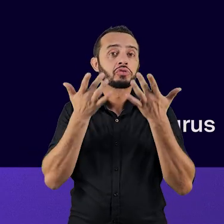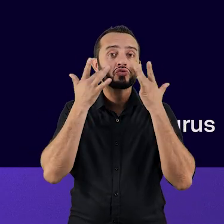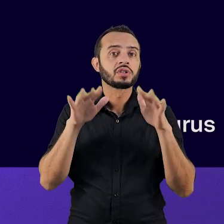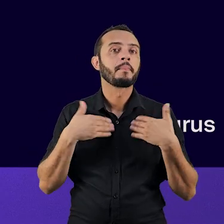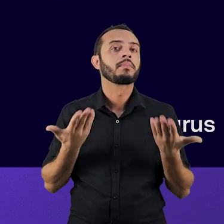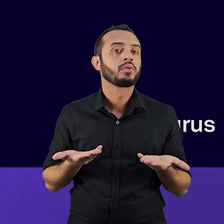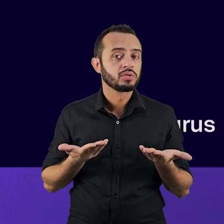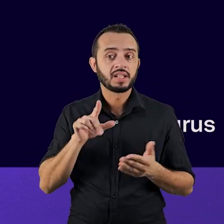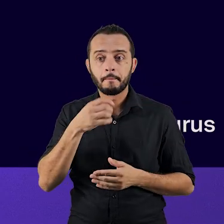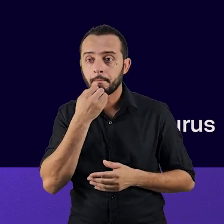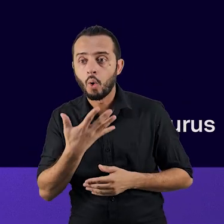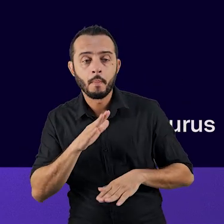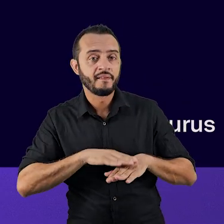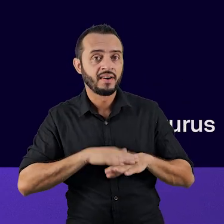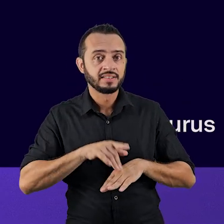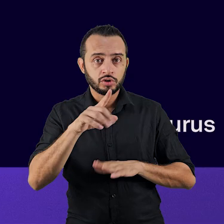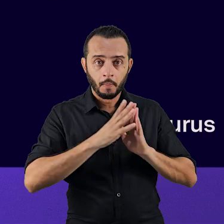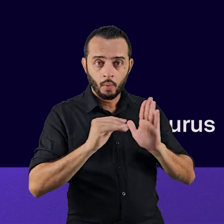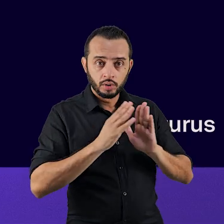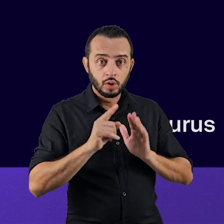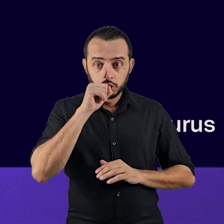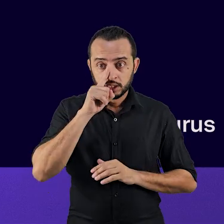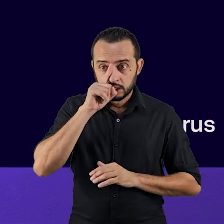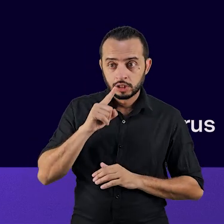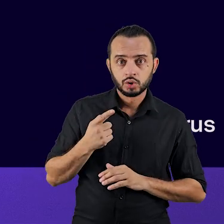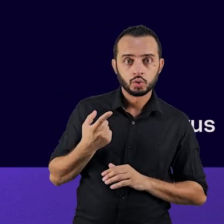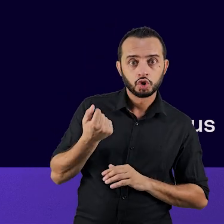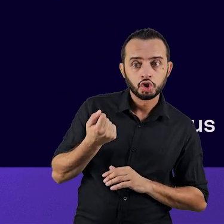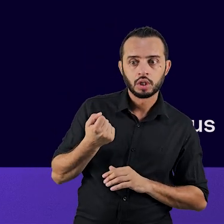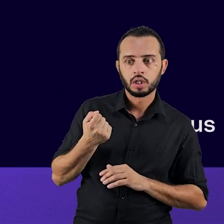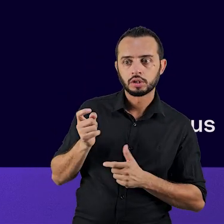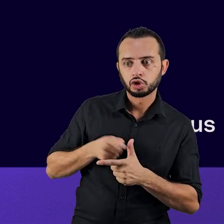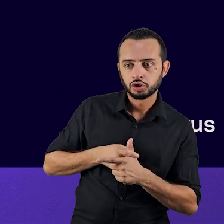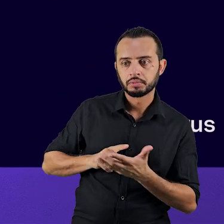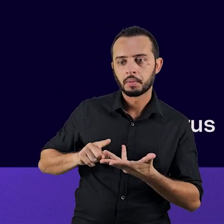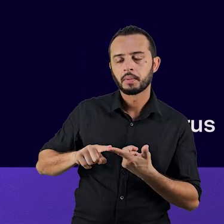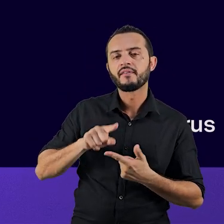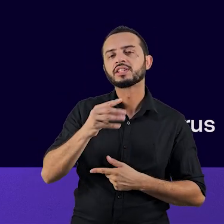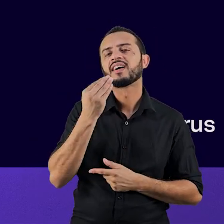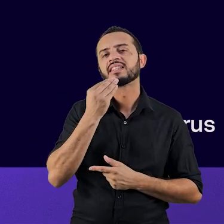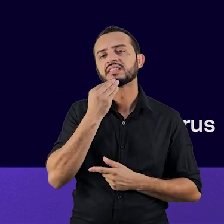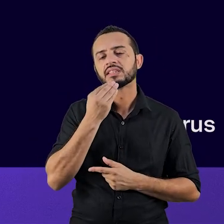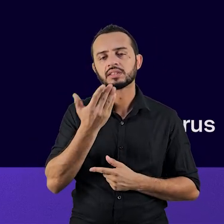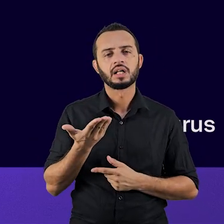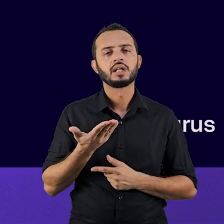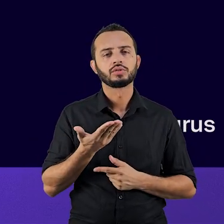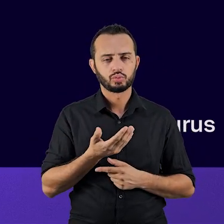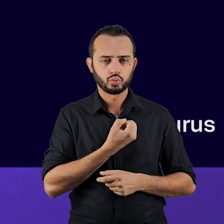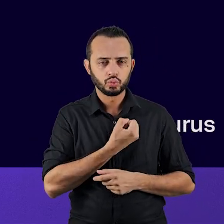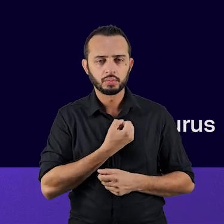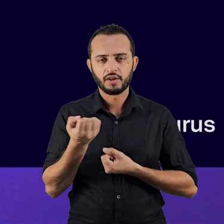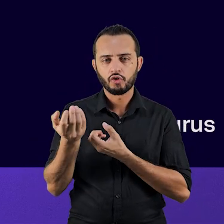são suficientes e bons para você fazer o seu modelo de risco de crédito, então testa todos os dados e vai testando combinações para ver